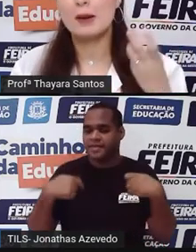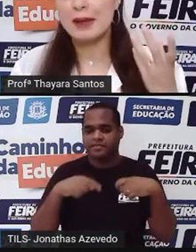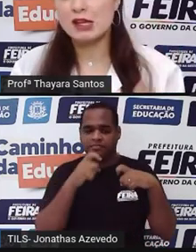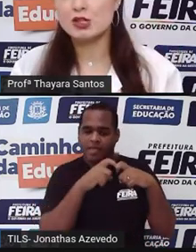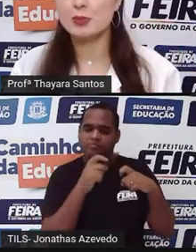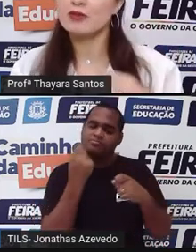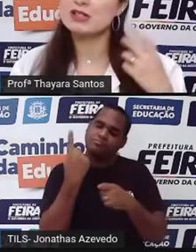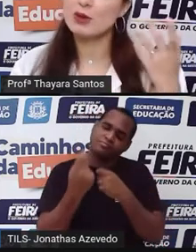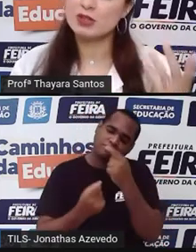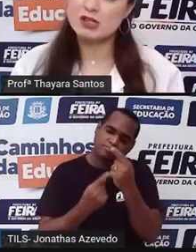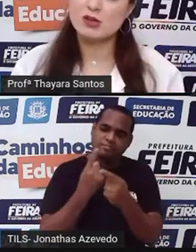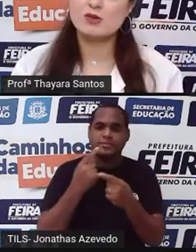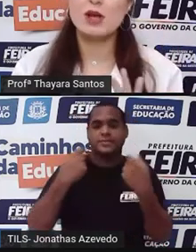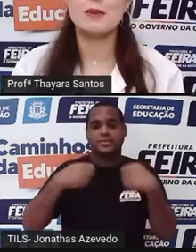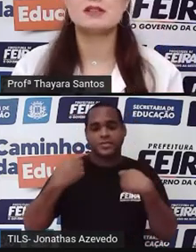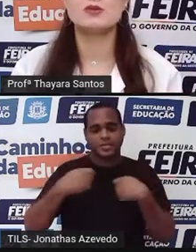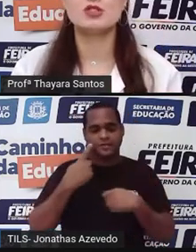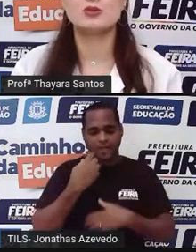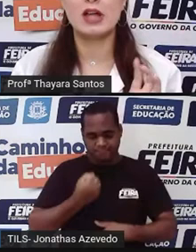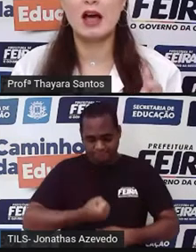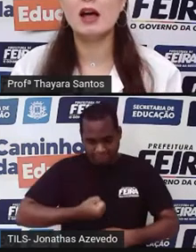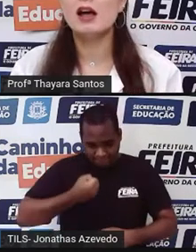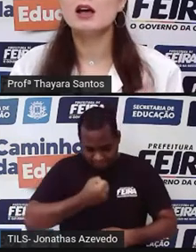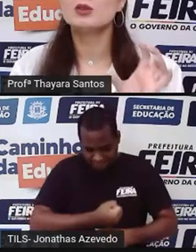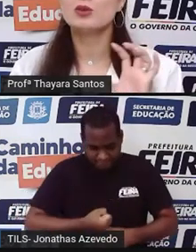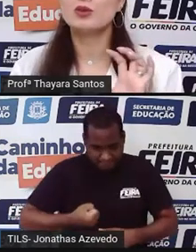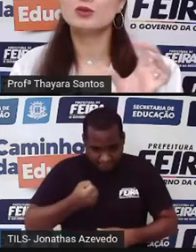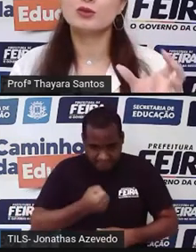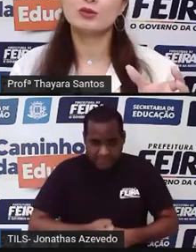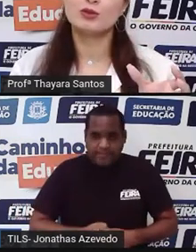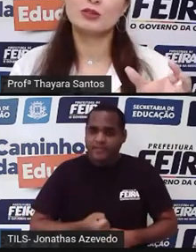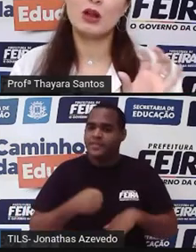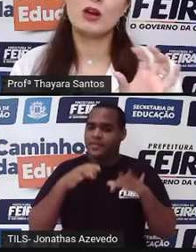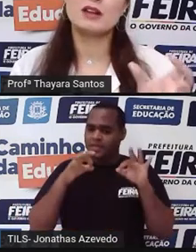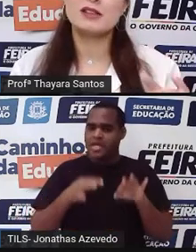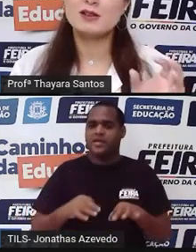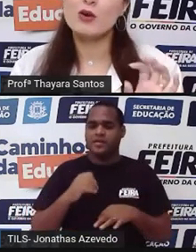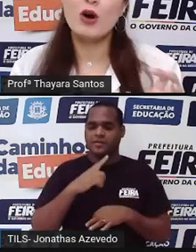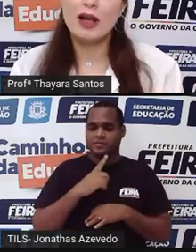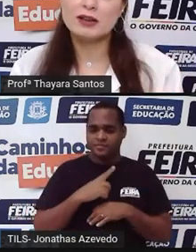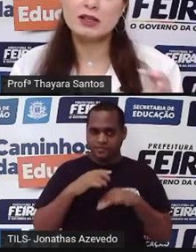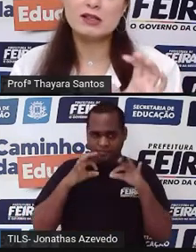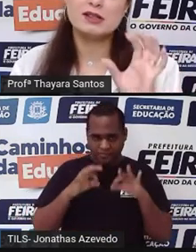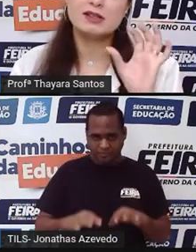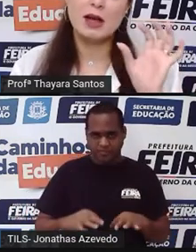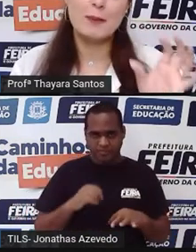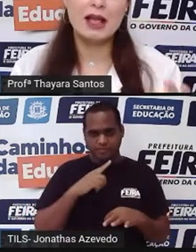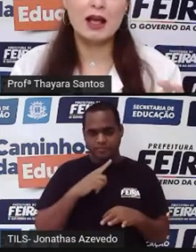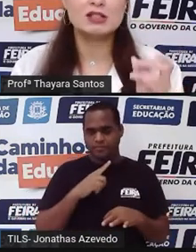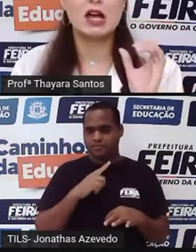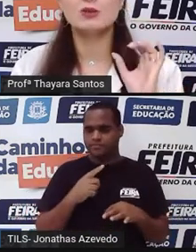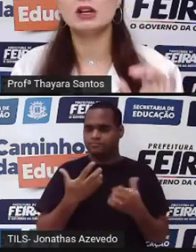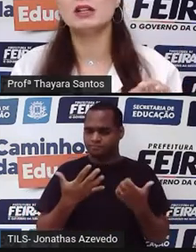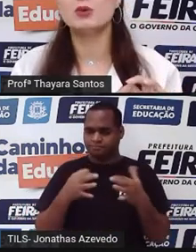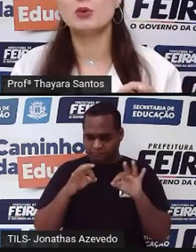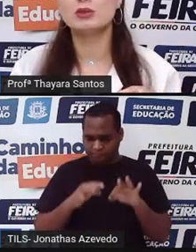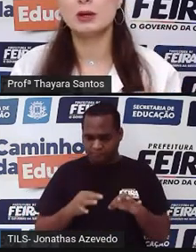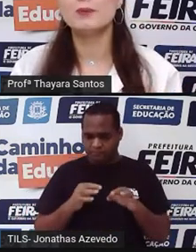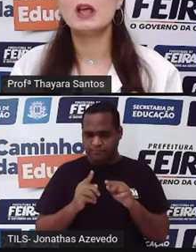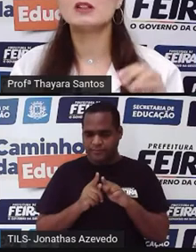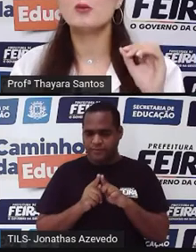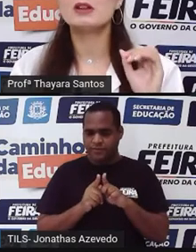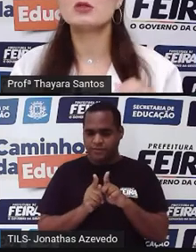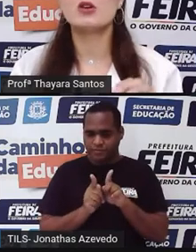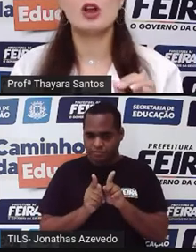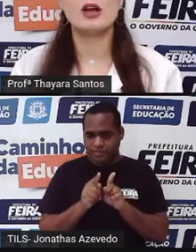periodicamente para fazer a ultrassom saber se o Dinho tá no na localização correta né se ele tá bem encaixado ali